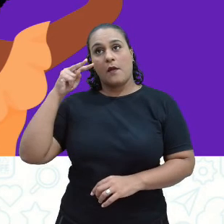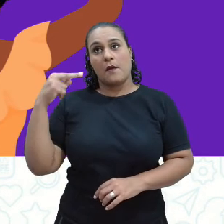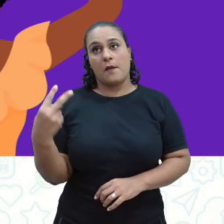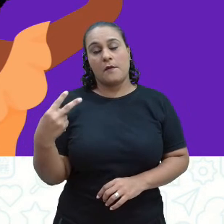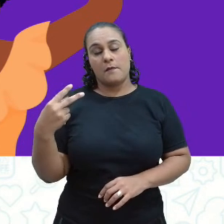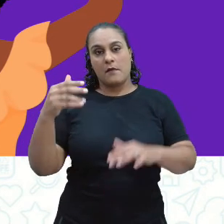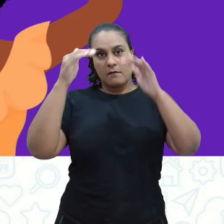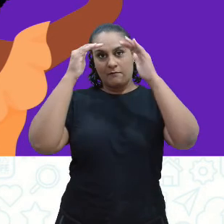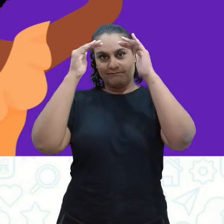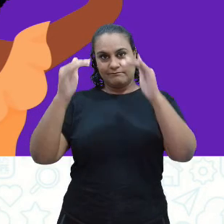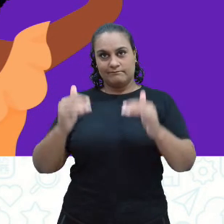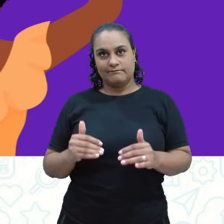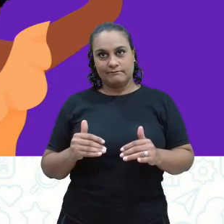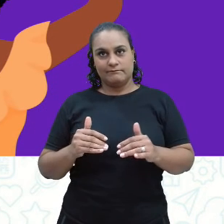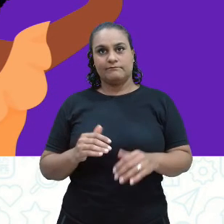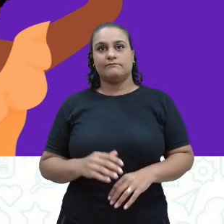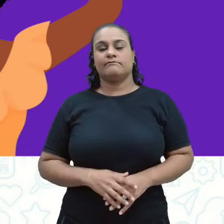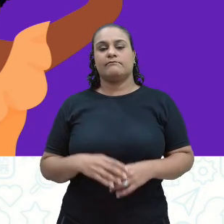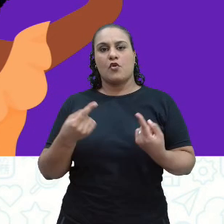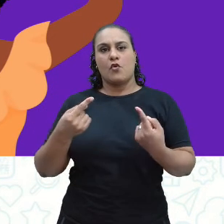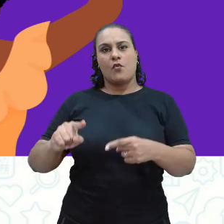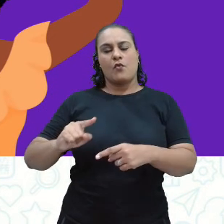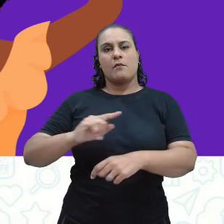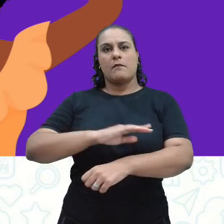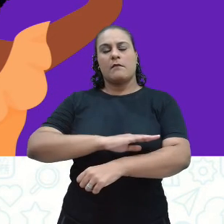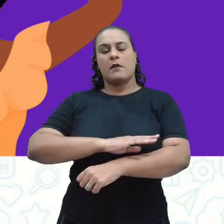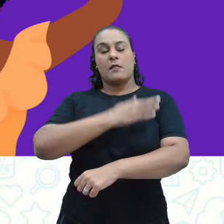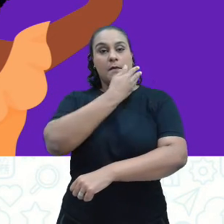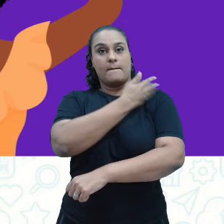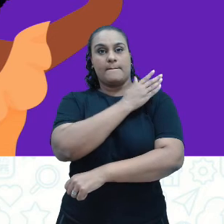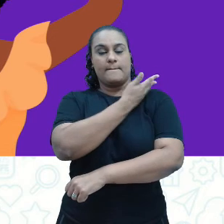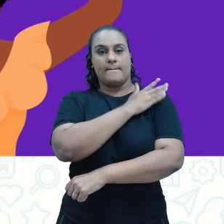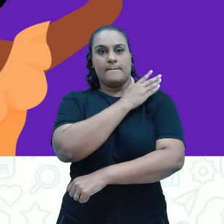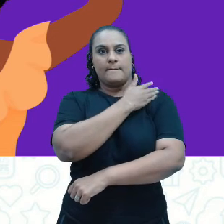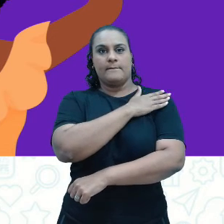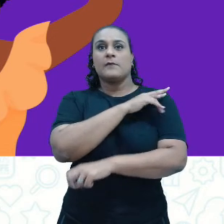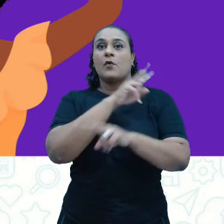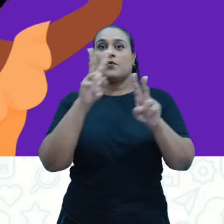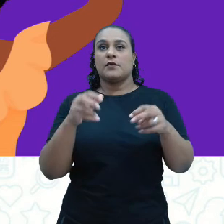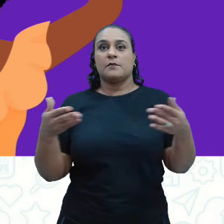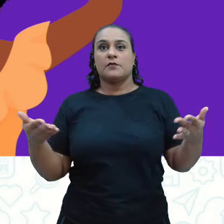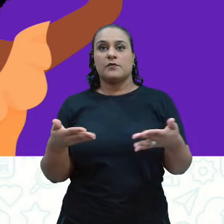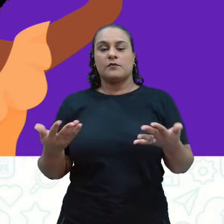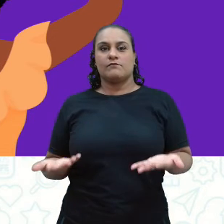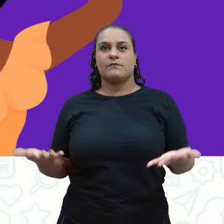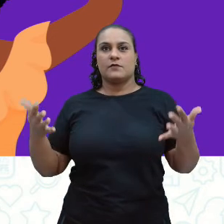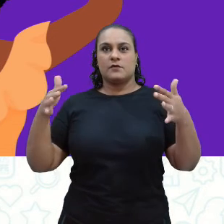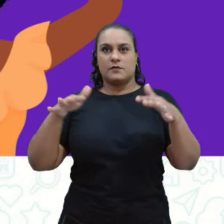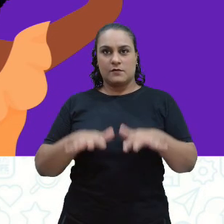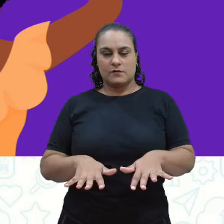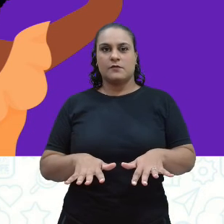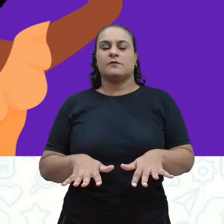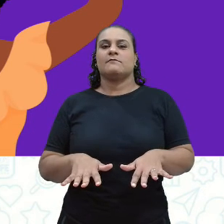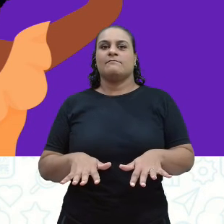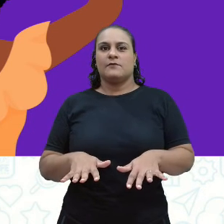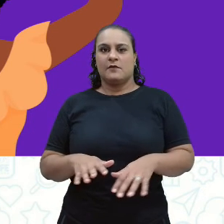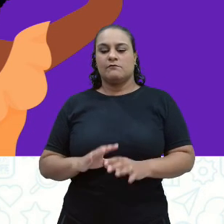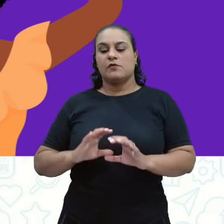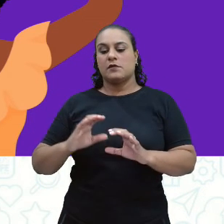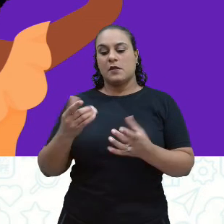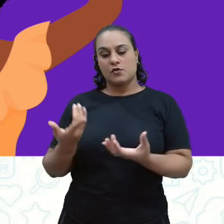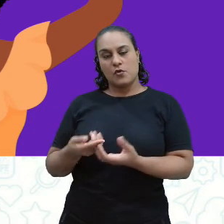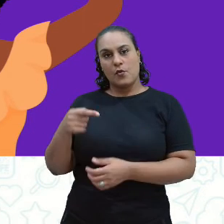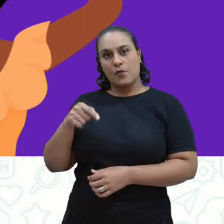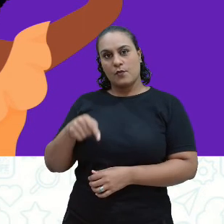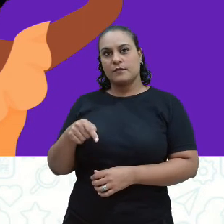certo? Combate ao preconceito, que a gente está falando na aula de hoje, e inclusão dessas